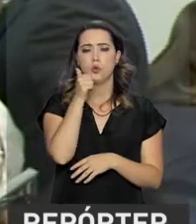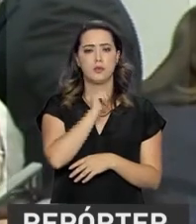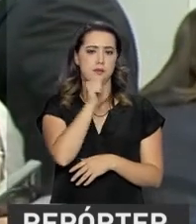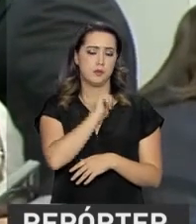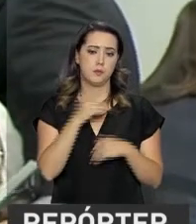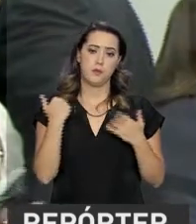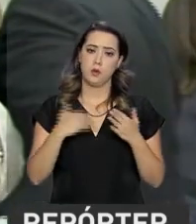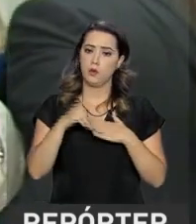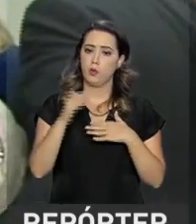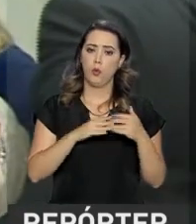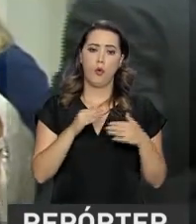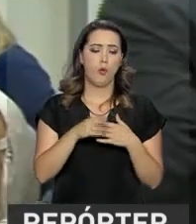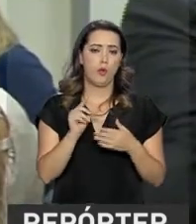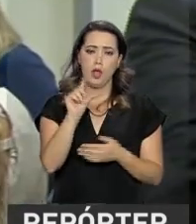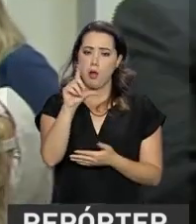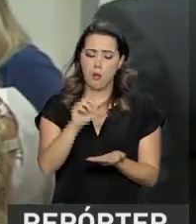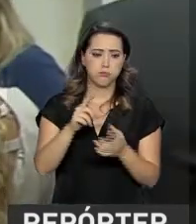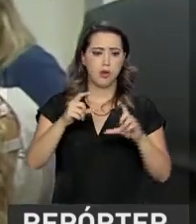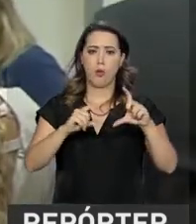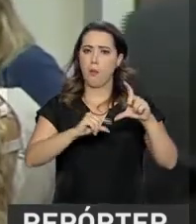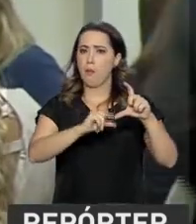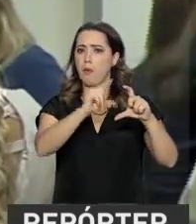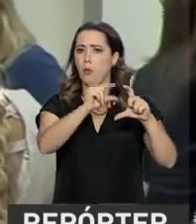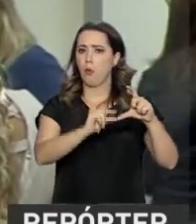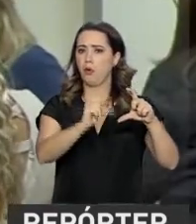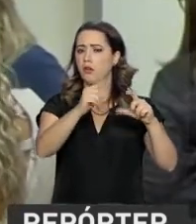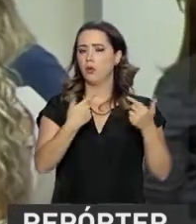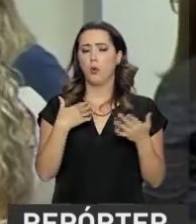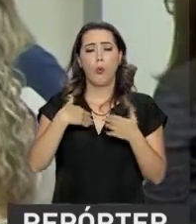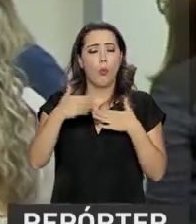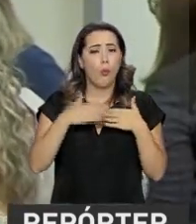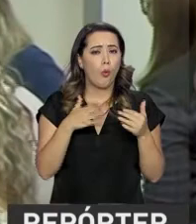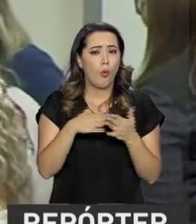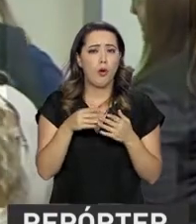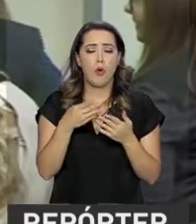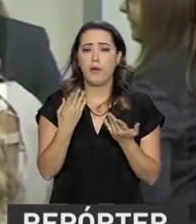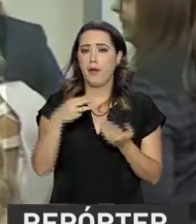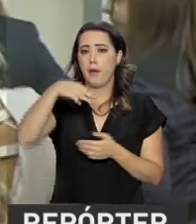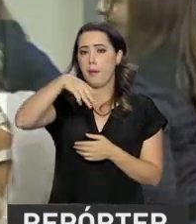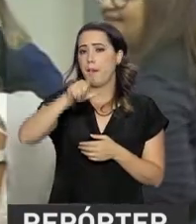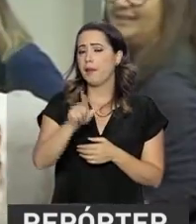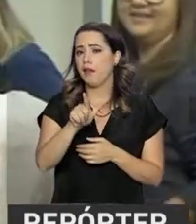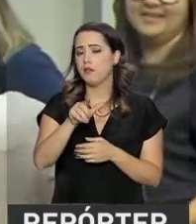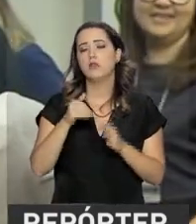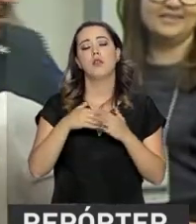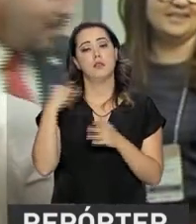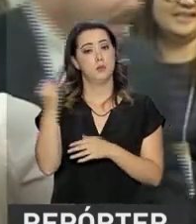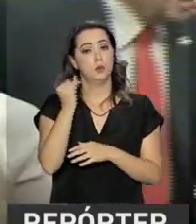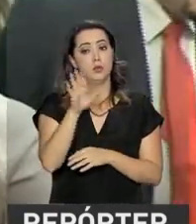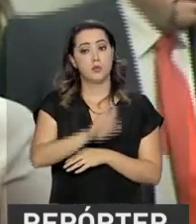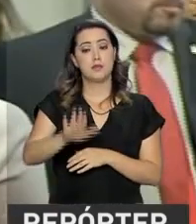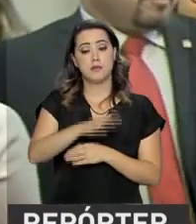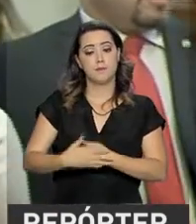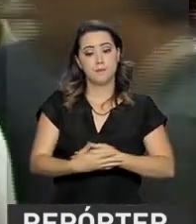mães. Qualquer quantidade, qualquer mililitro é importante para essas